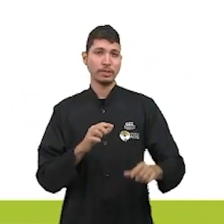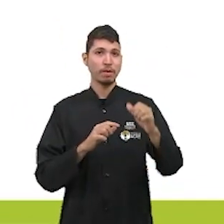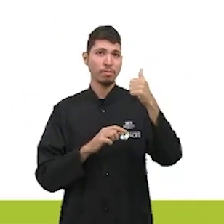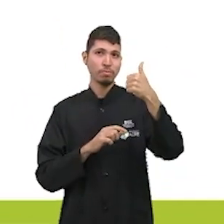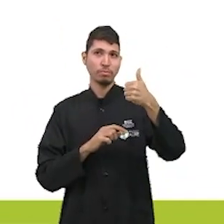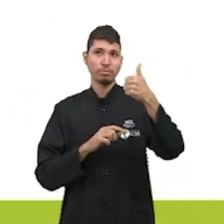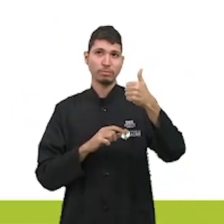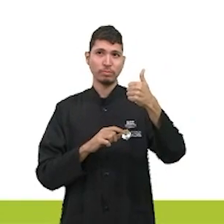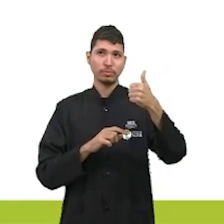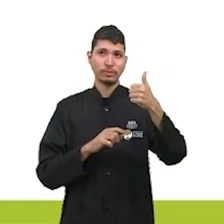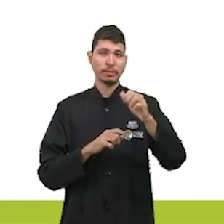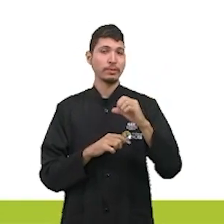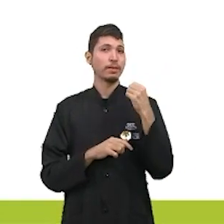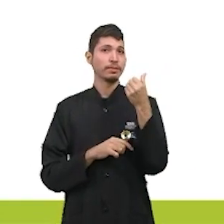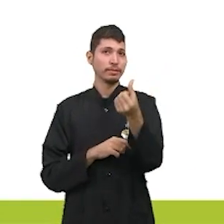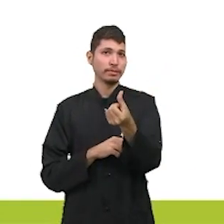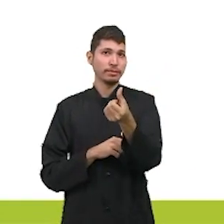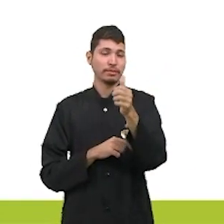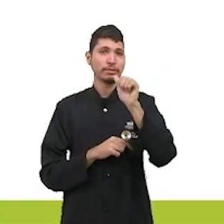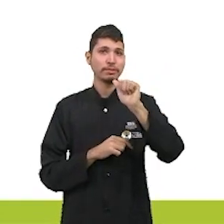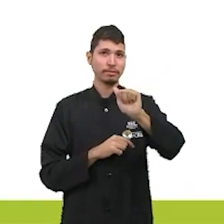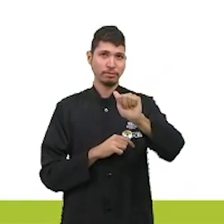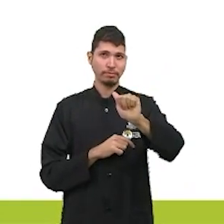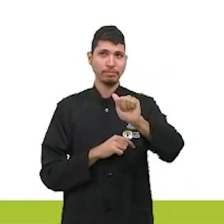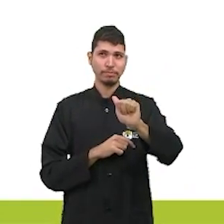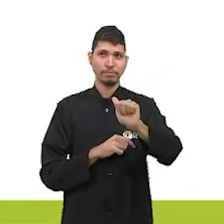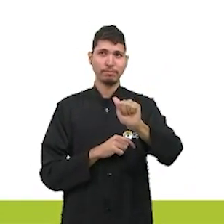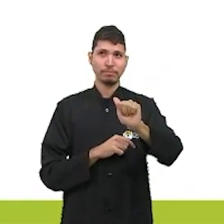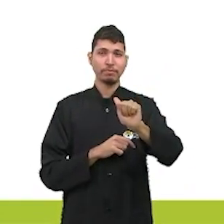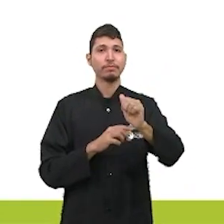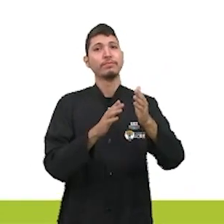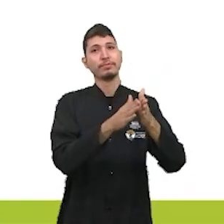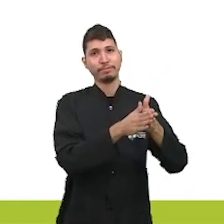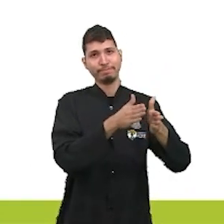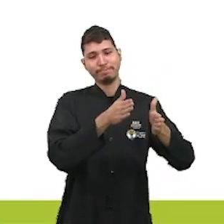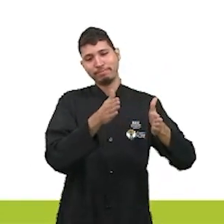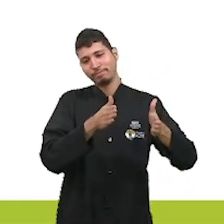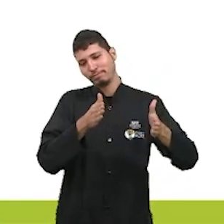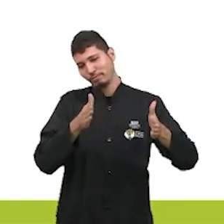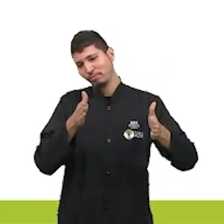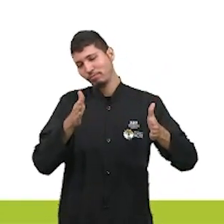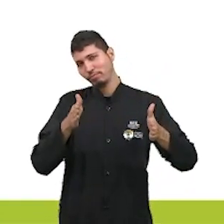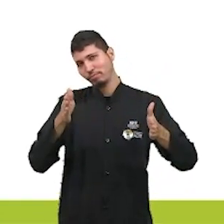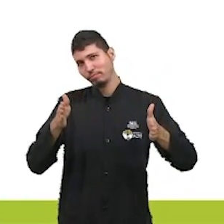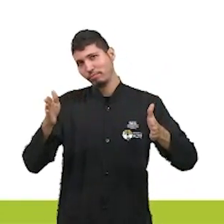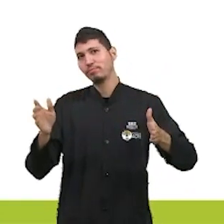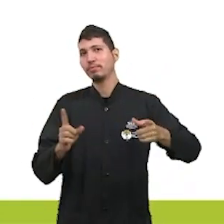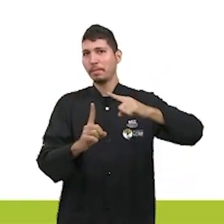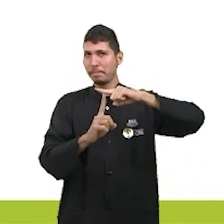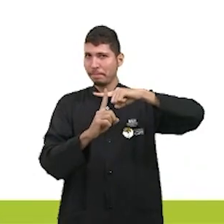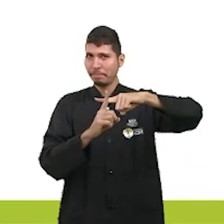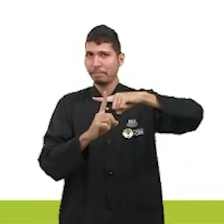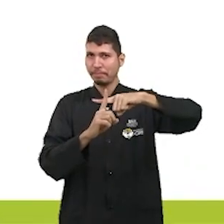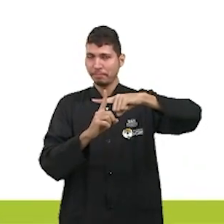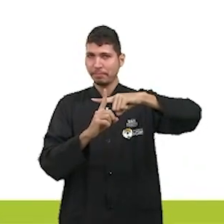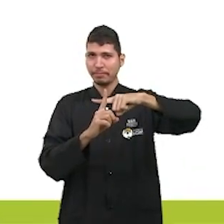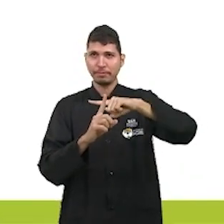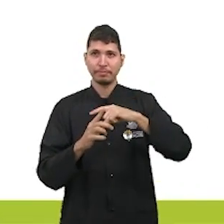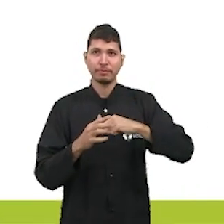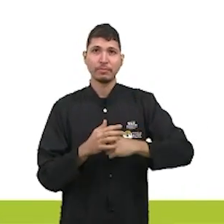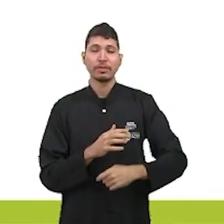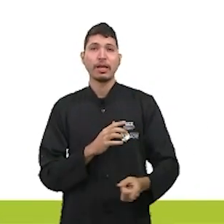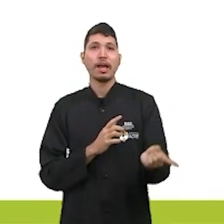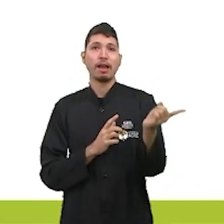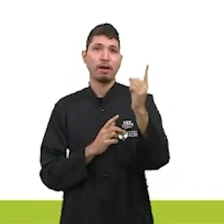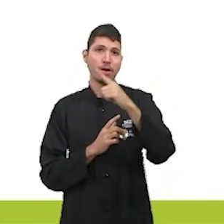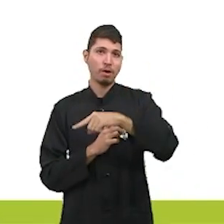1 vale 6 amperes. E essa função é uma função crescente, né? Ela tá ali positiva, tá? Agora vamos analisar o